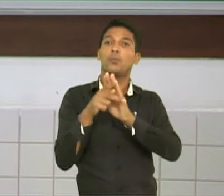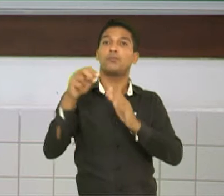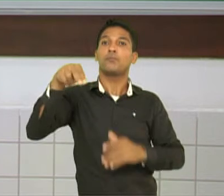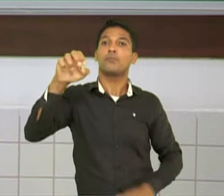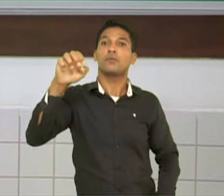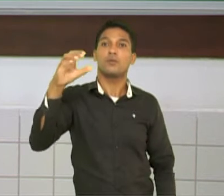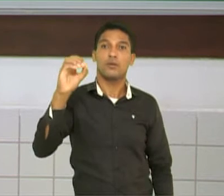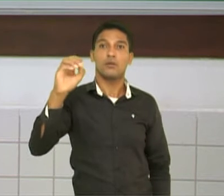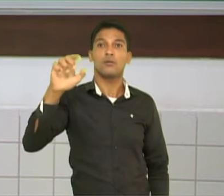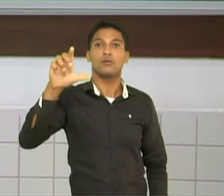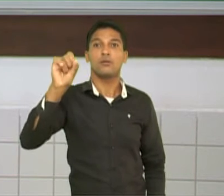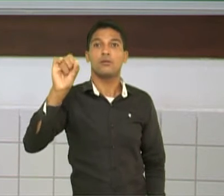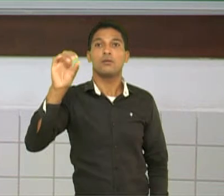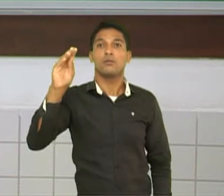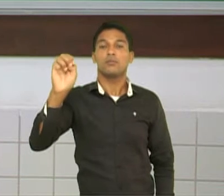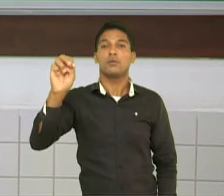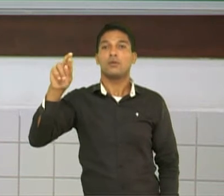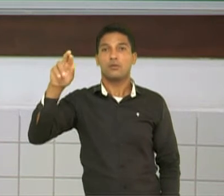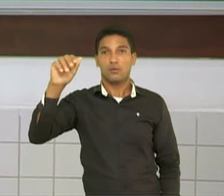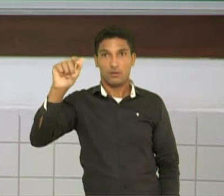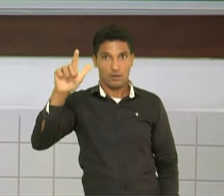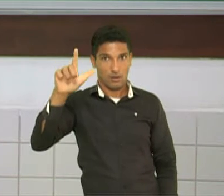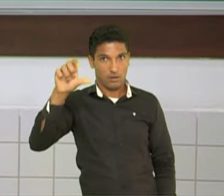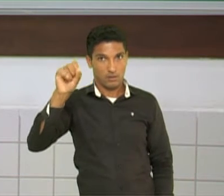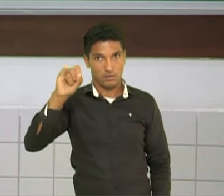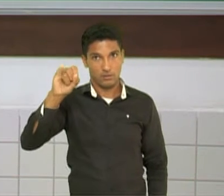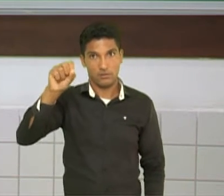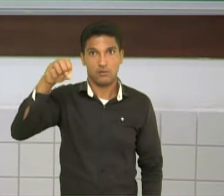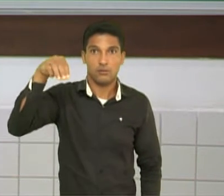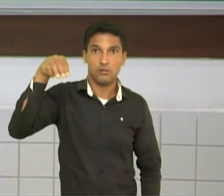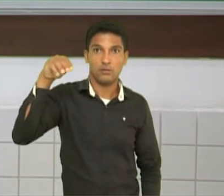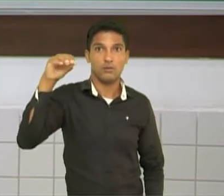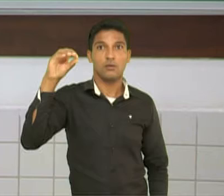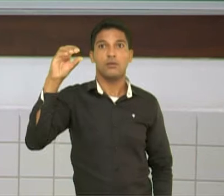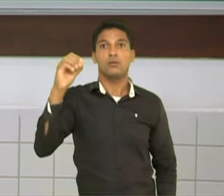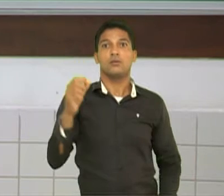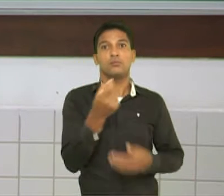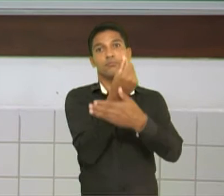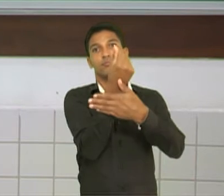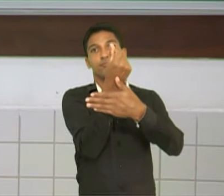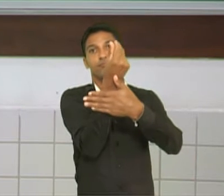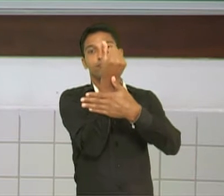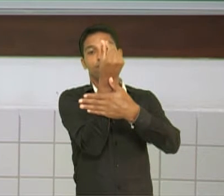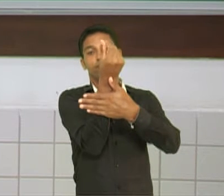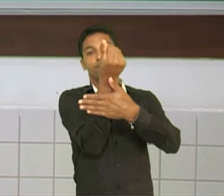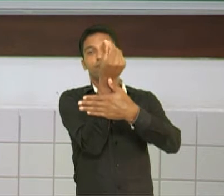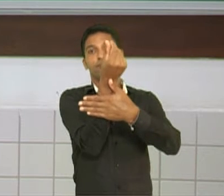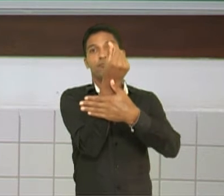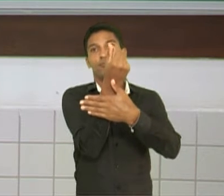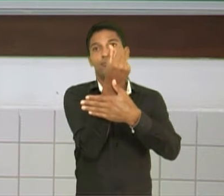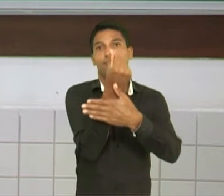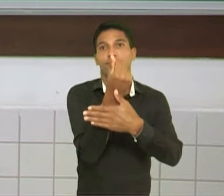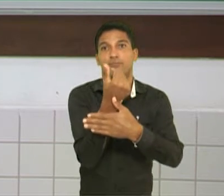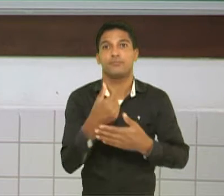os impostos para manter o equilíbrio da ordem social, para que a iniciativa privada possa desenvolver suas